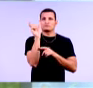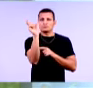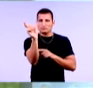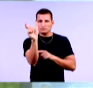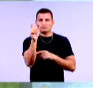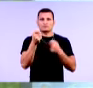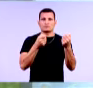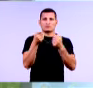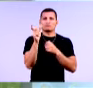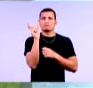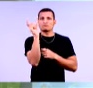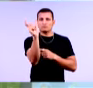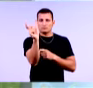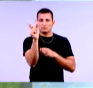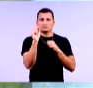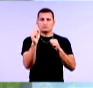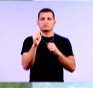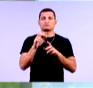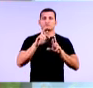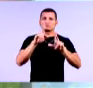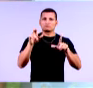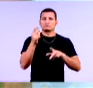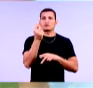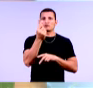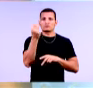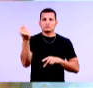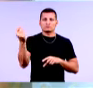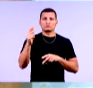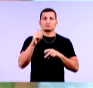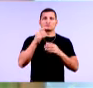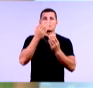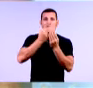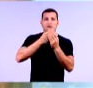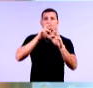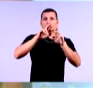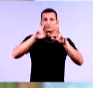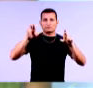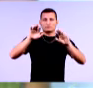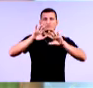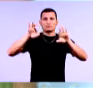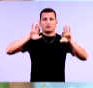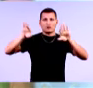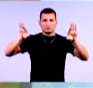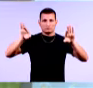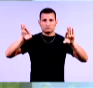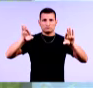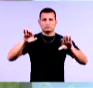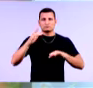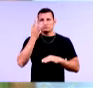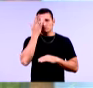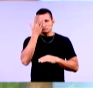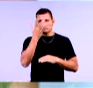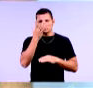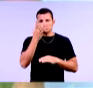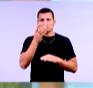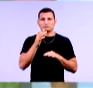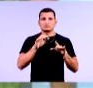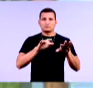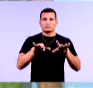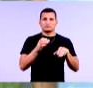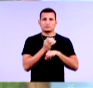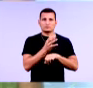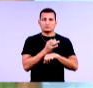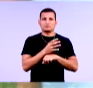veículo, class carro. Cada um em seu arquivo diferente, separado. Muito fácil, gente. Muito fácil programar orientado a objetos. Vocês vão